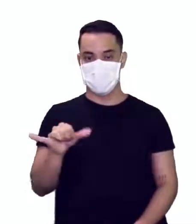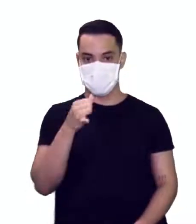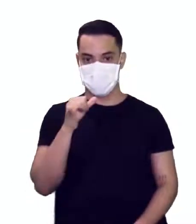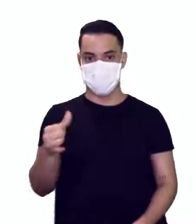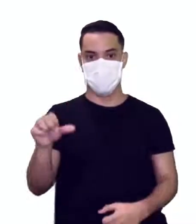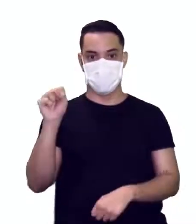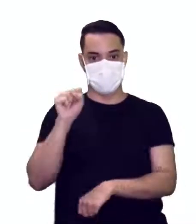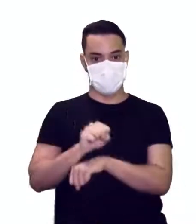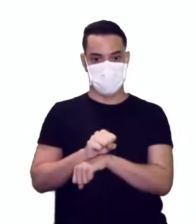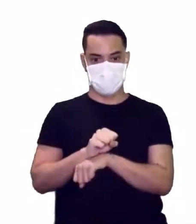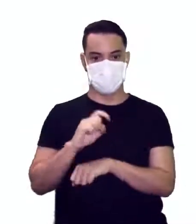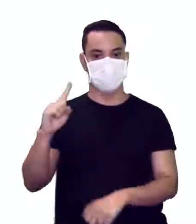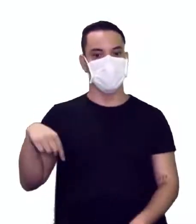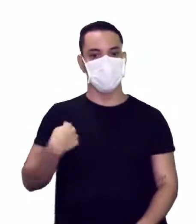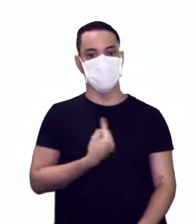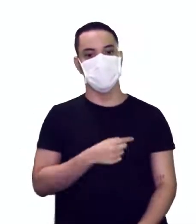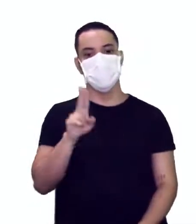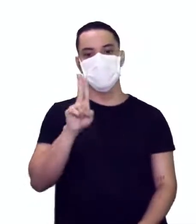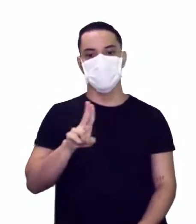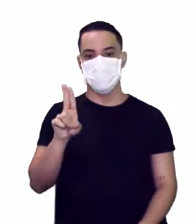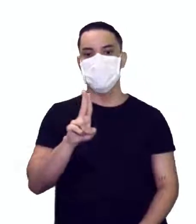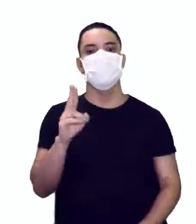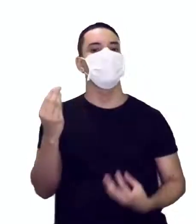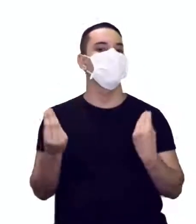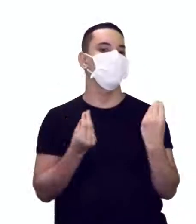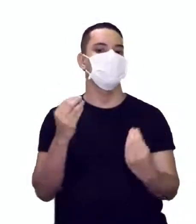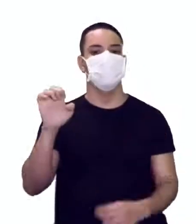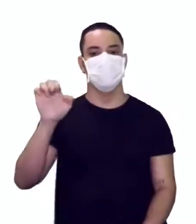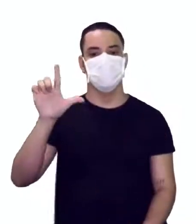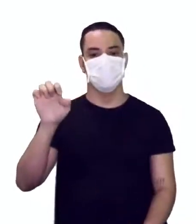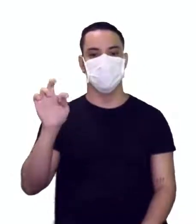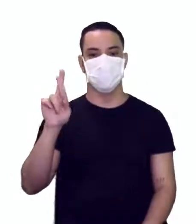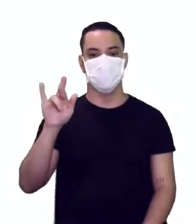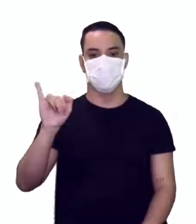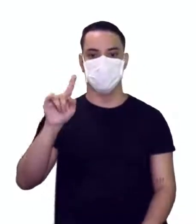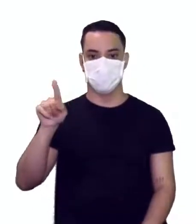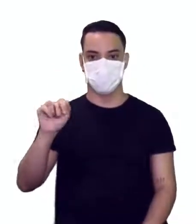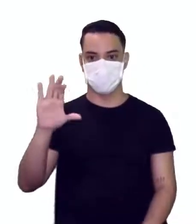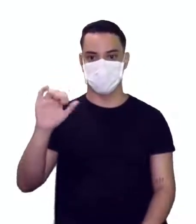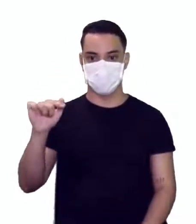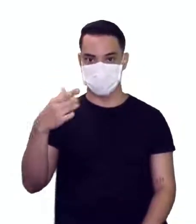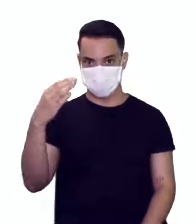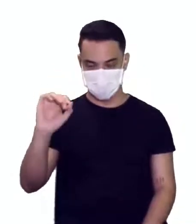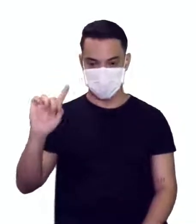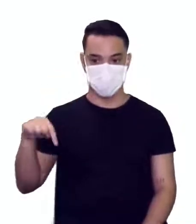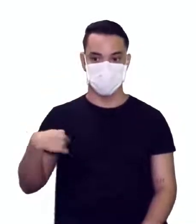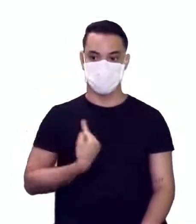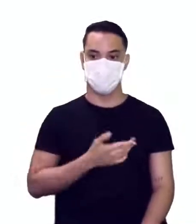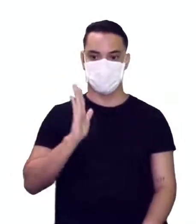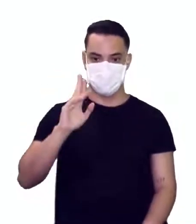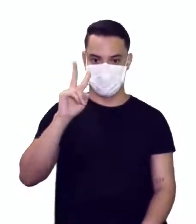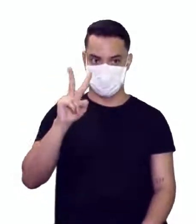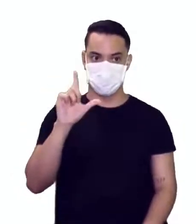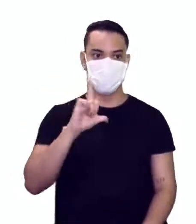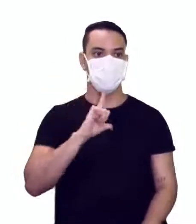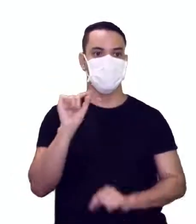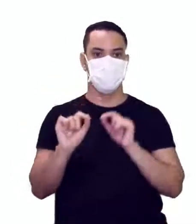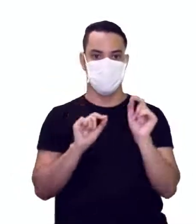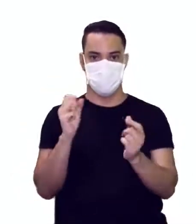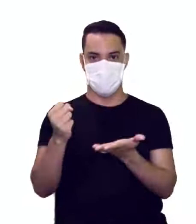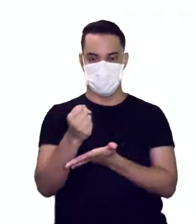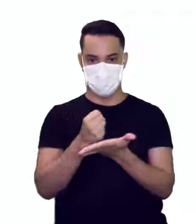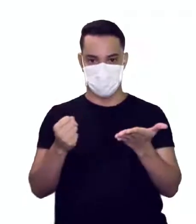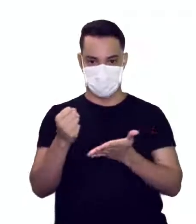vamos trabalhar aí a parte de eletrização. Nós vimos que a eletrização, nós temos